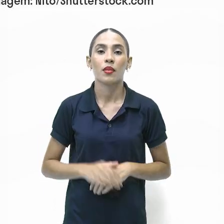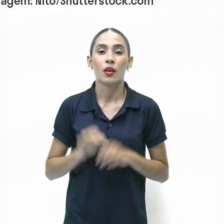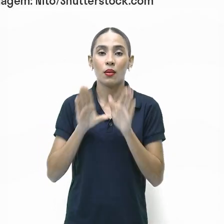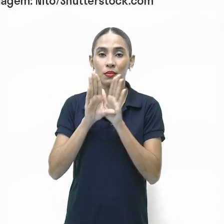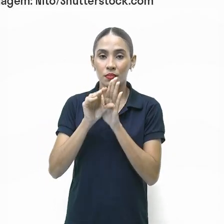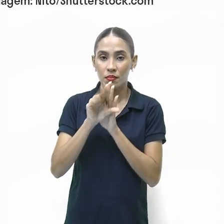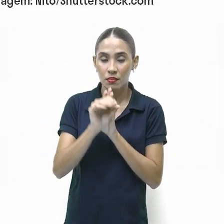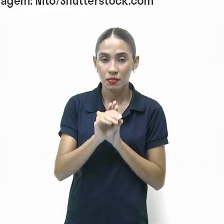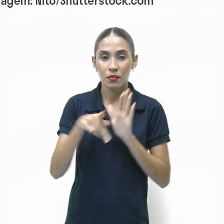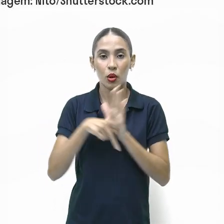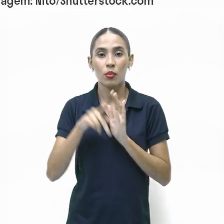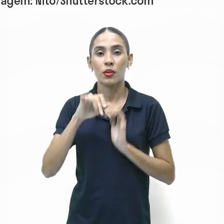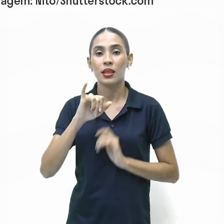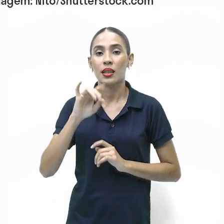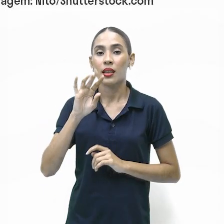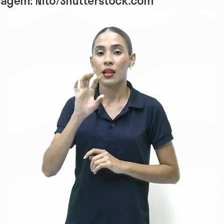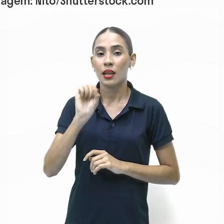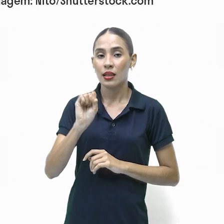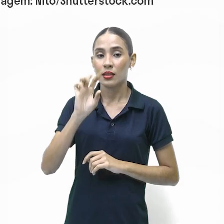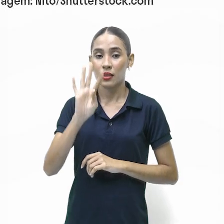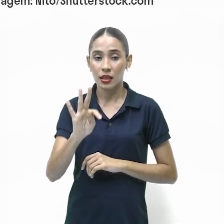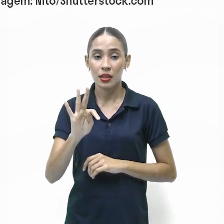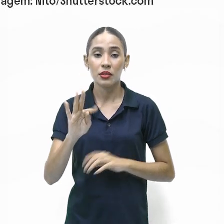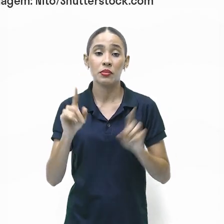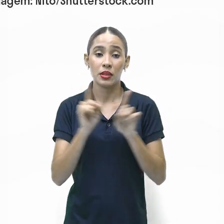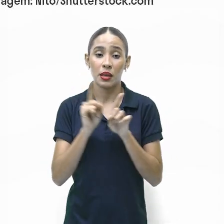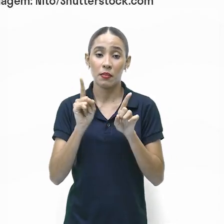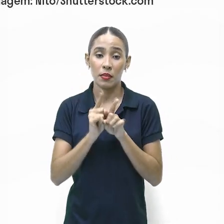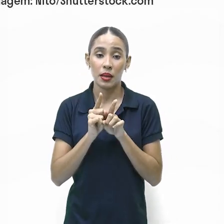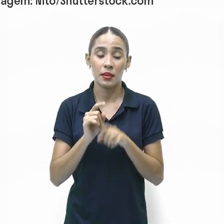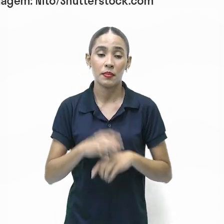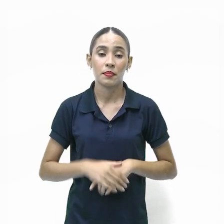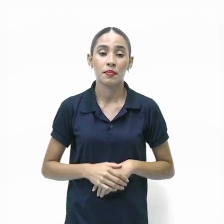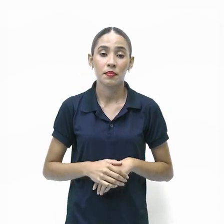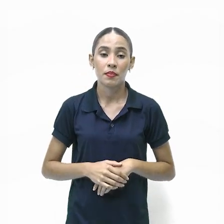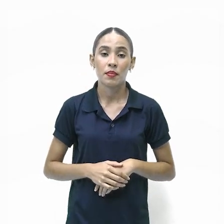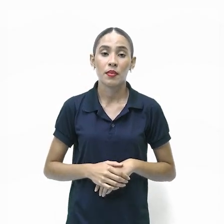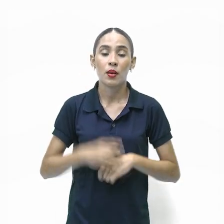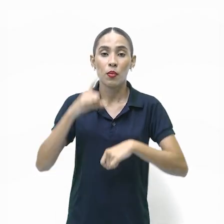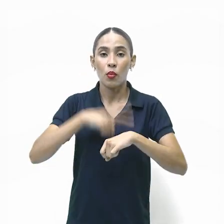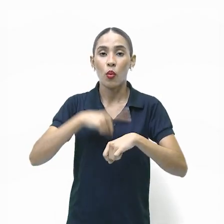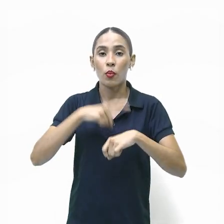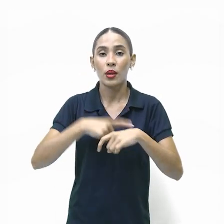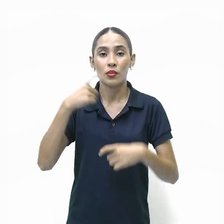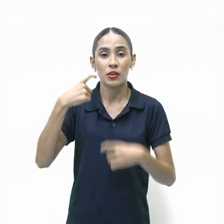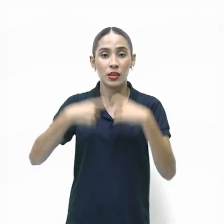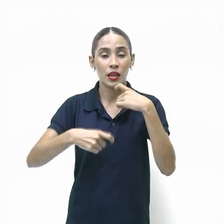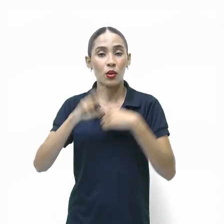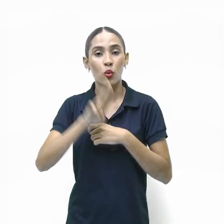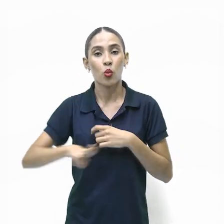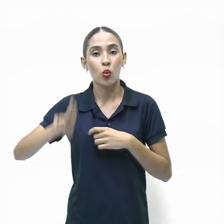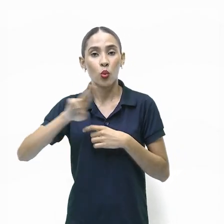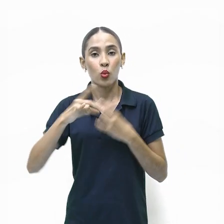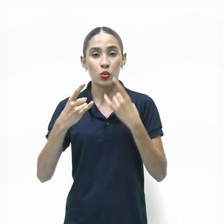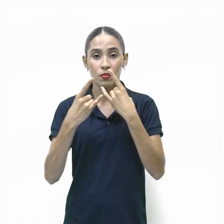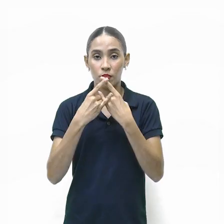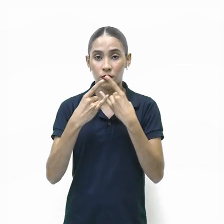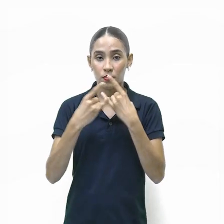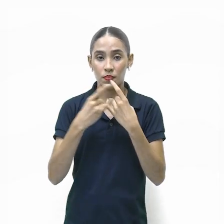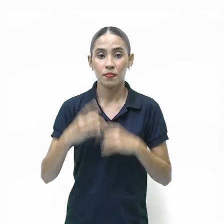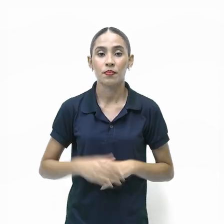micro-organismos causadores das ISTs. E a gente observa manter relações apenas com o uso de